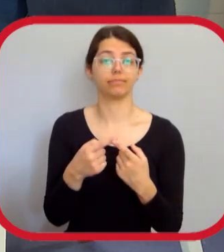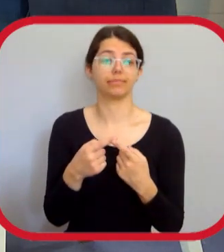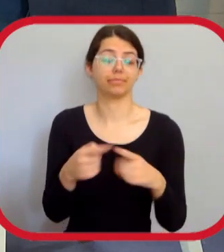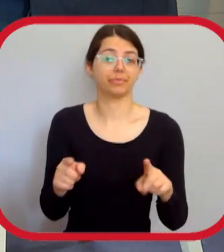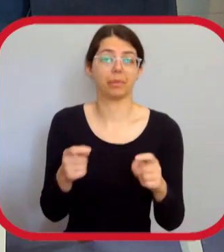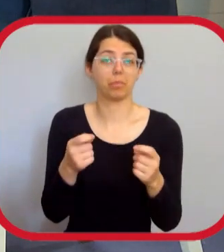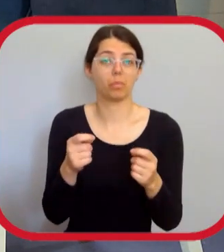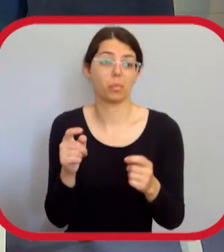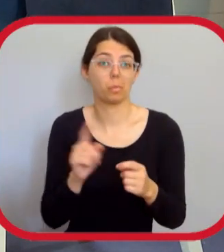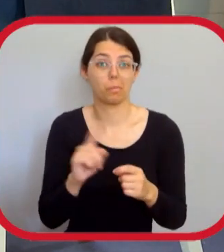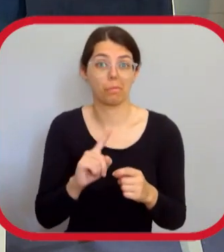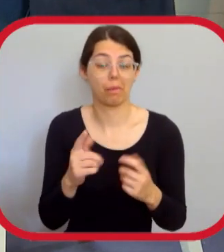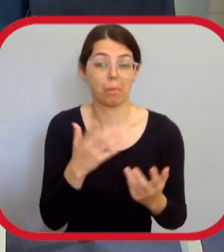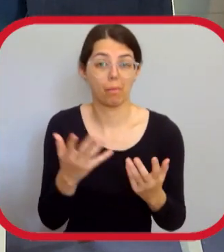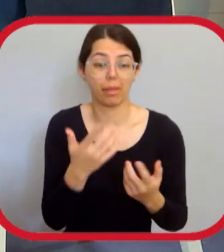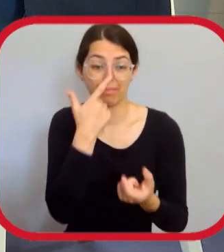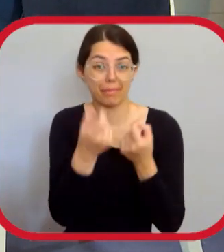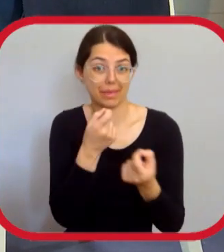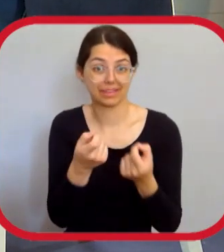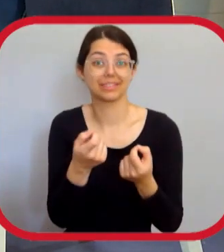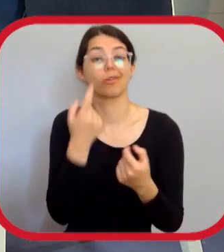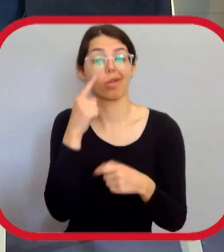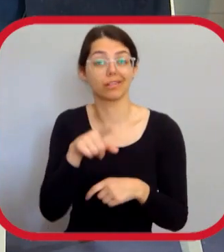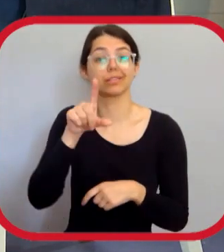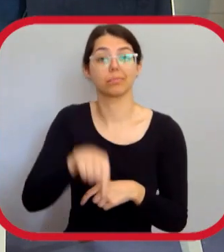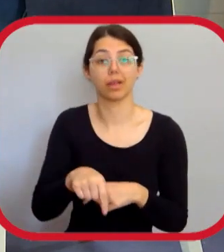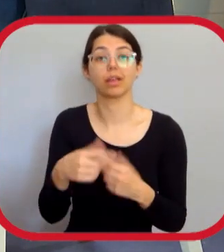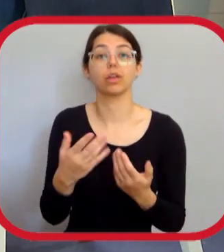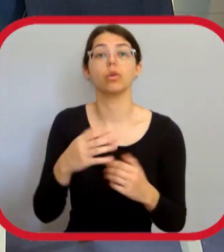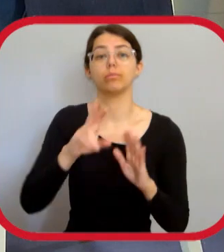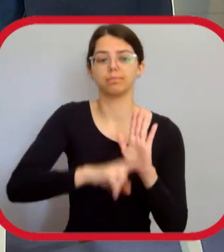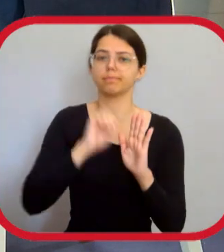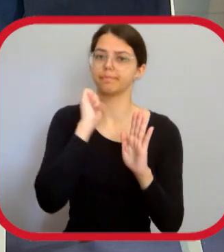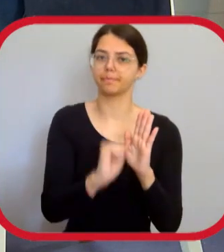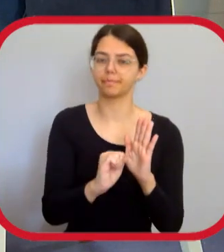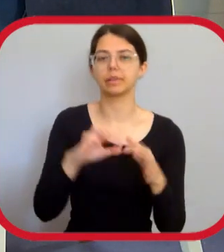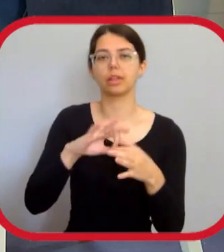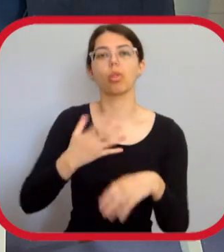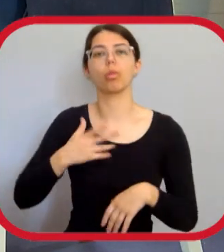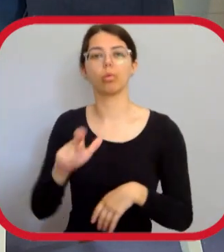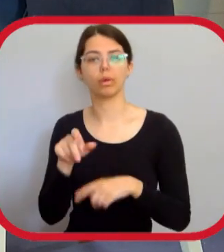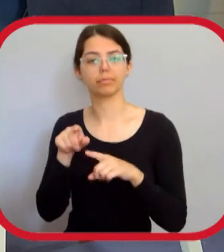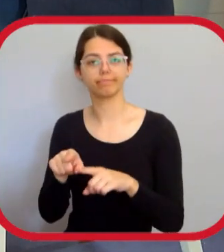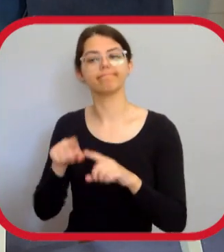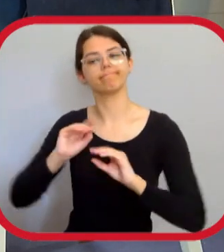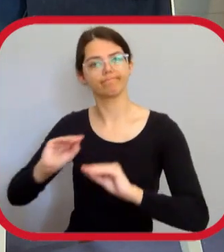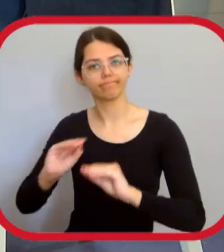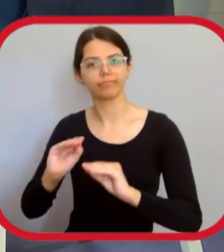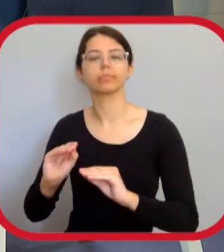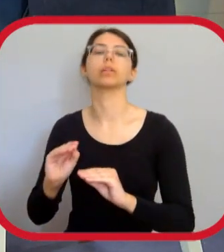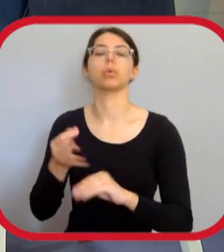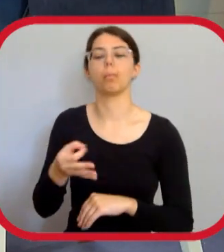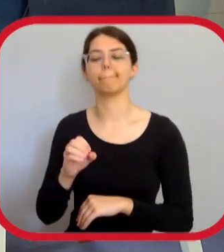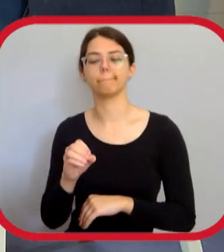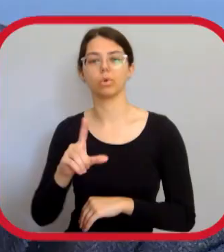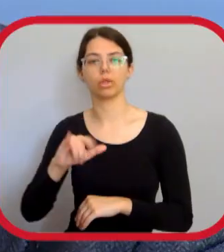se distinguem, porque cada vez estão mais próximos. Veja-se agora também a questão previsível já no RGES relativamente à questão dos doutoramentos, à